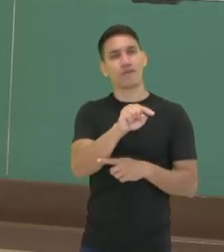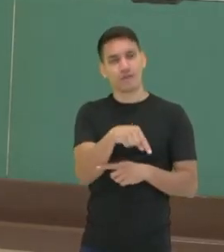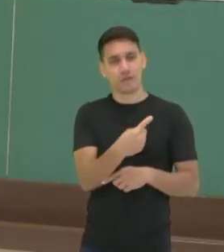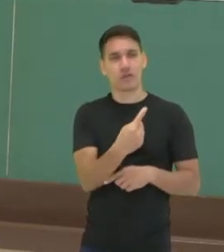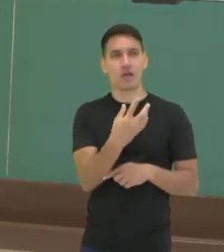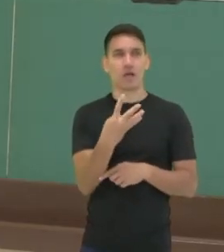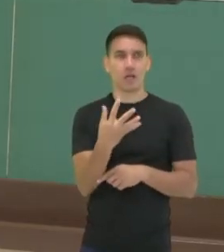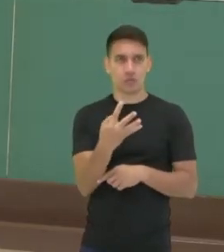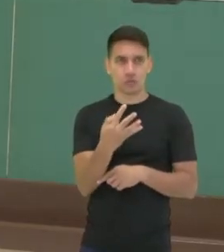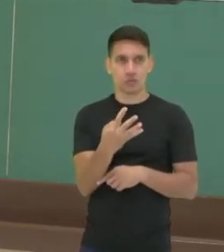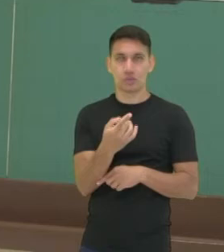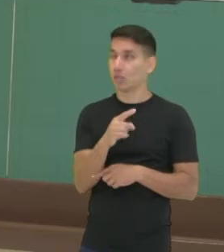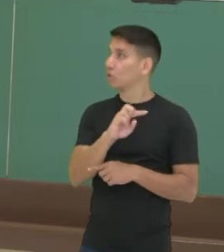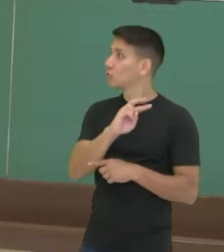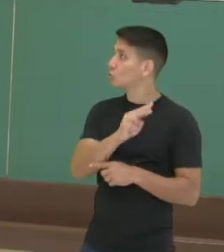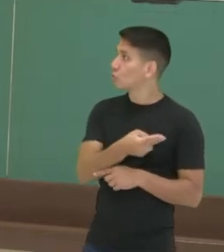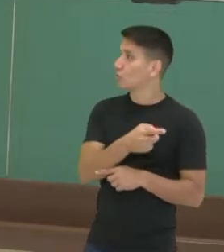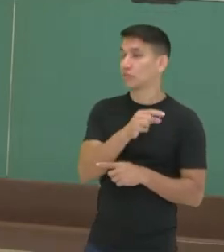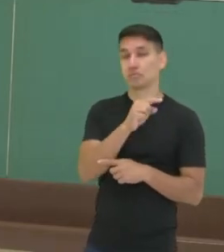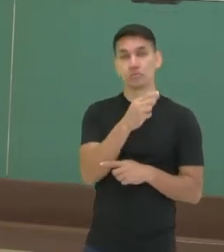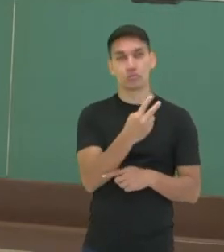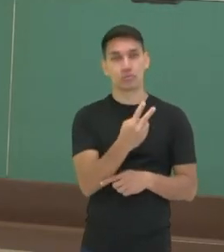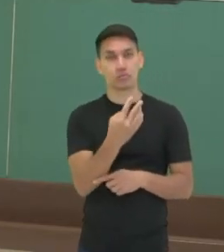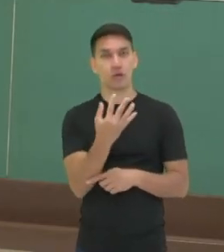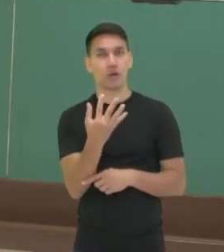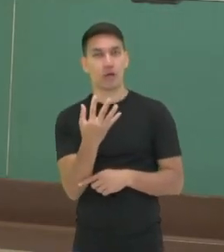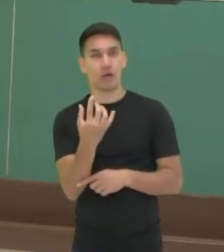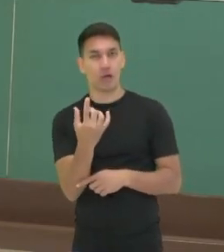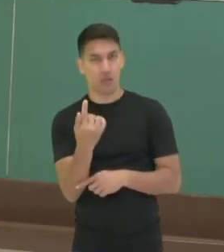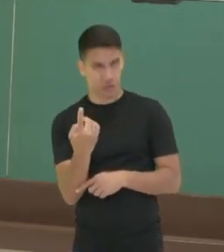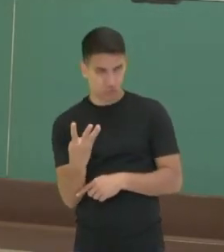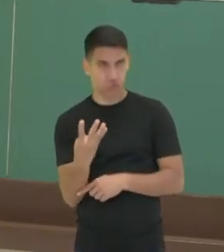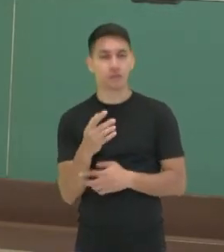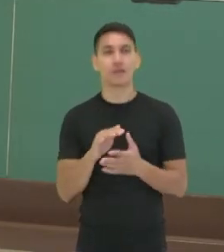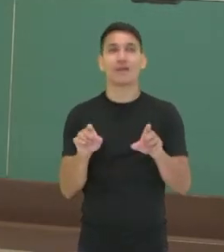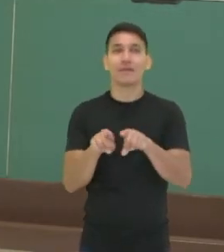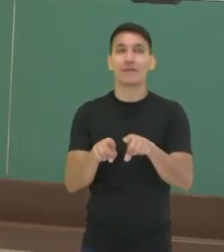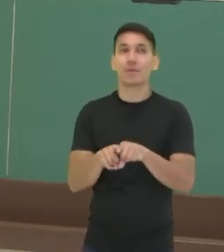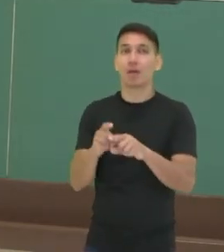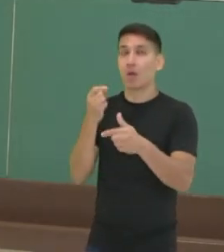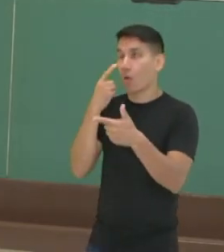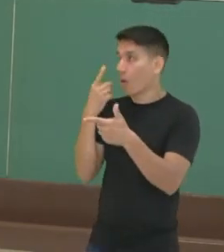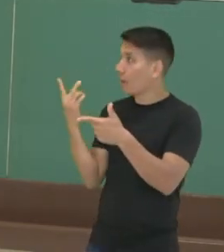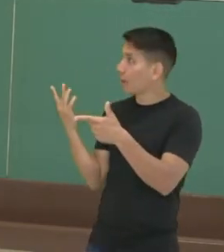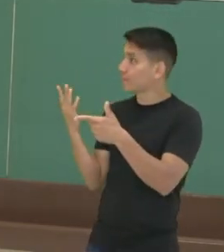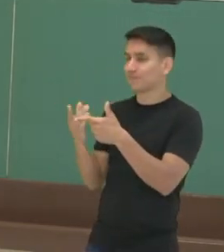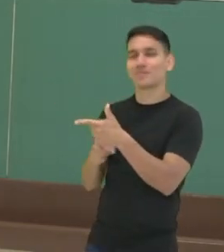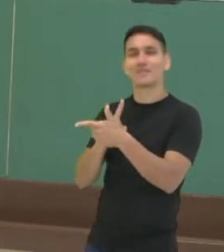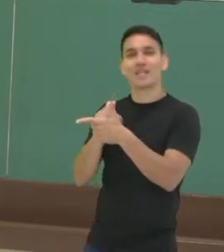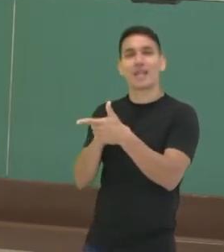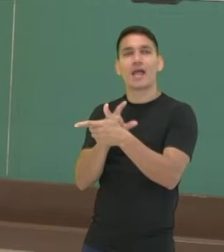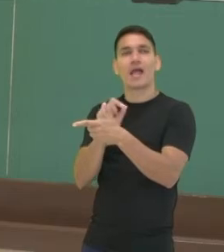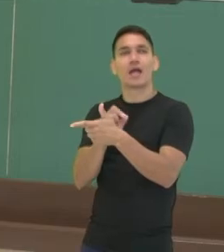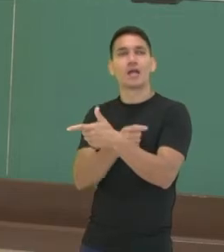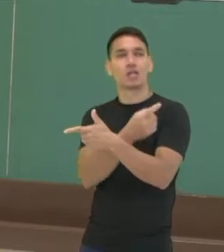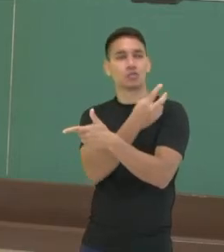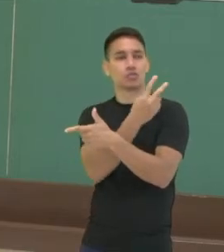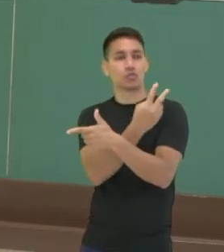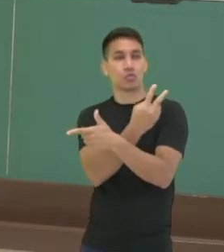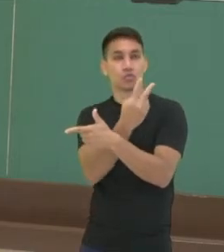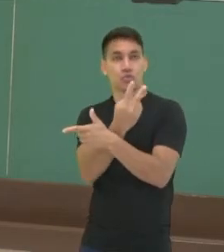dar 120, tá? Então, agora, a divisão que a gente vai fazer, olha só, agora é essa daqui, ó. Eu tenho